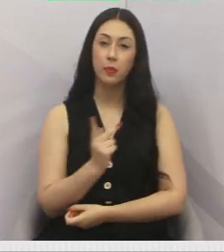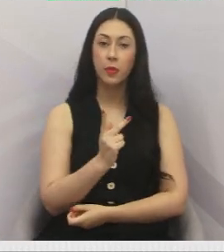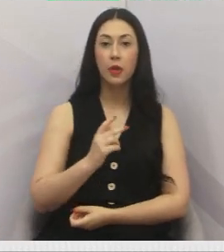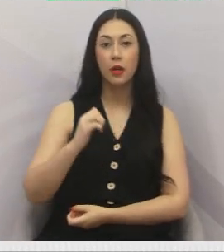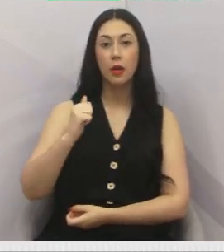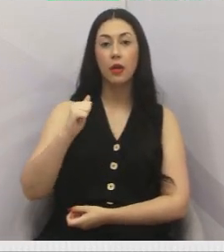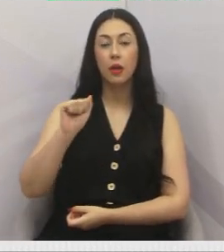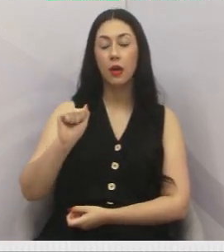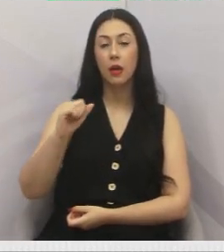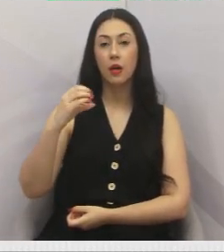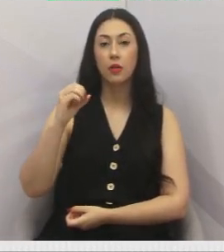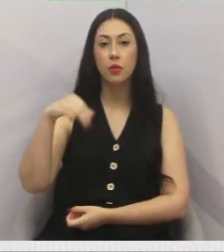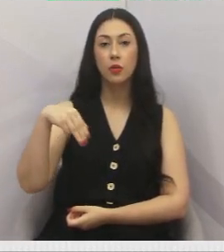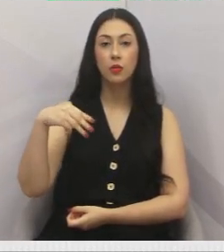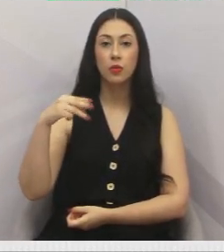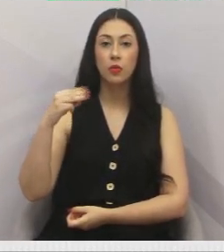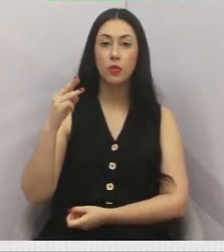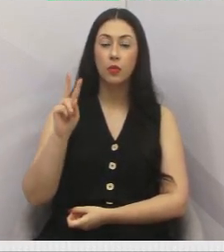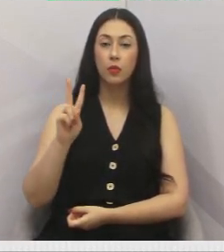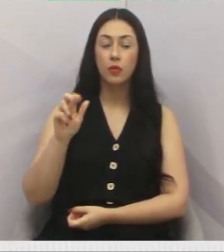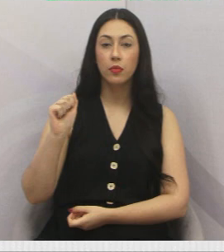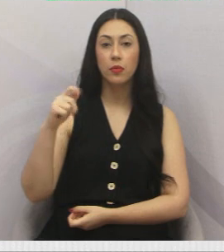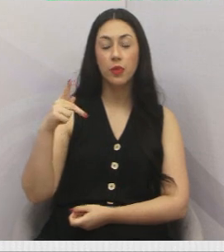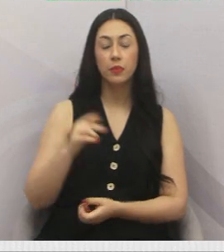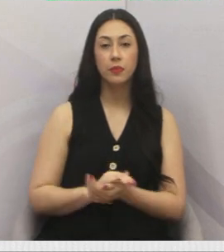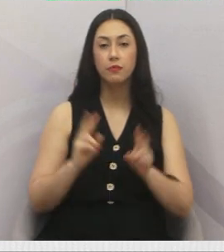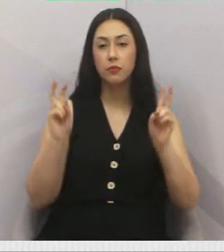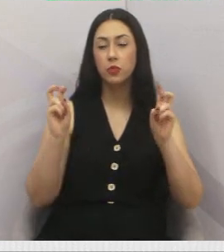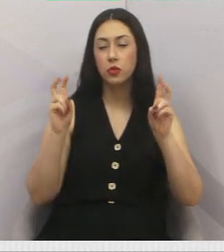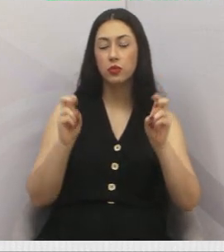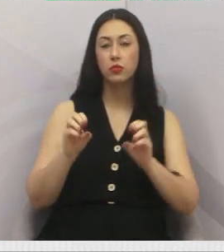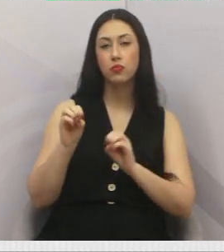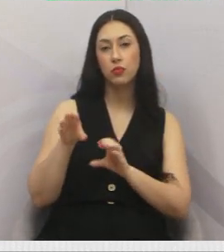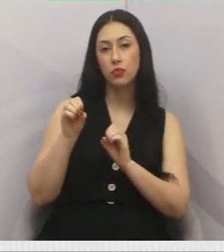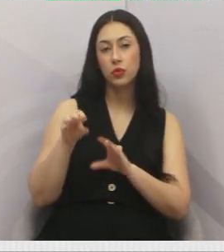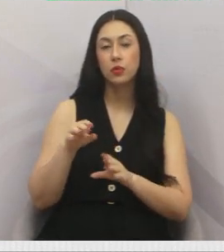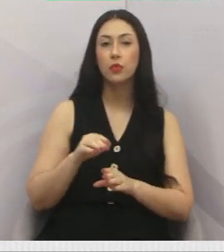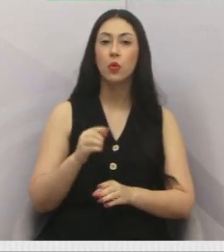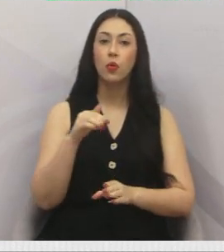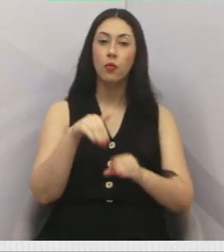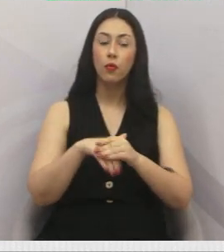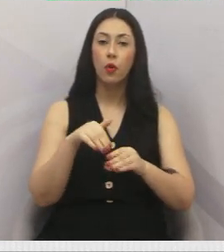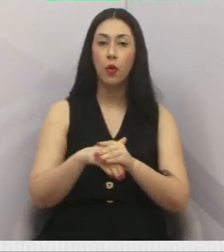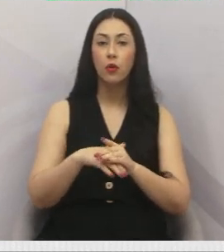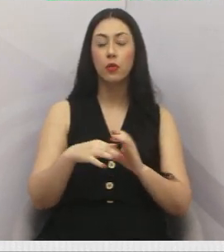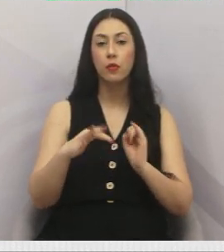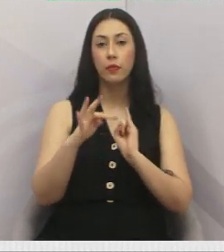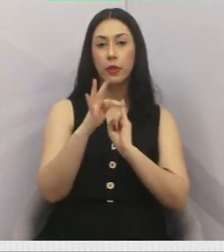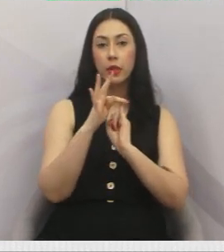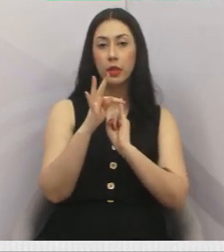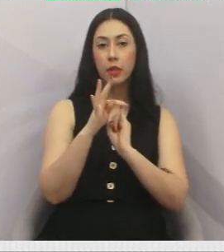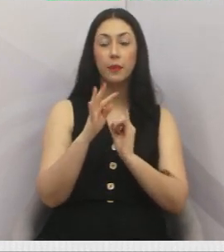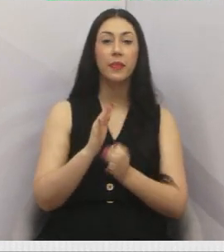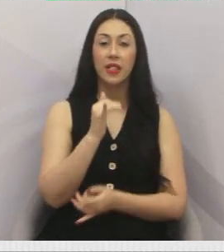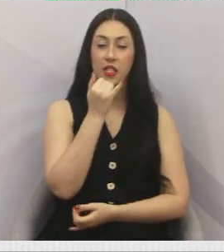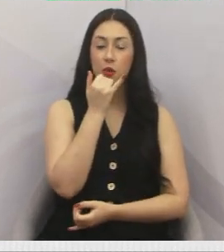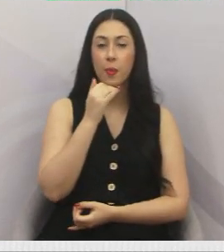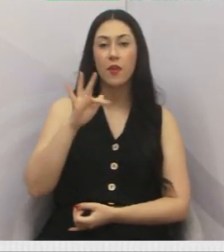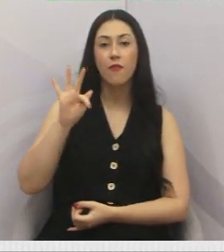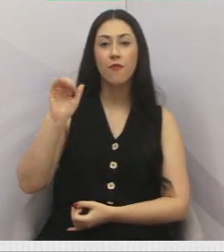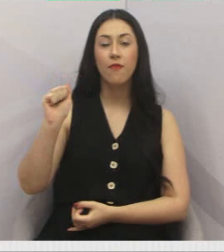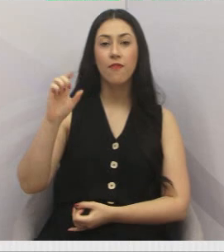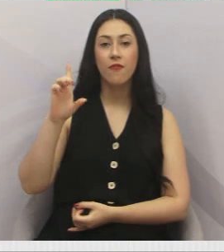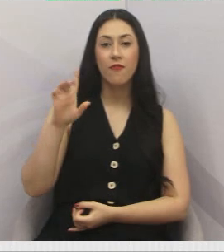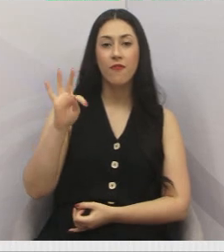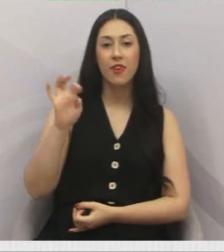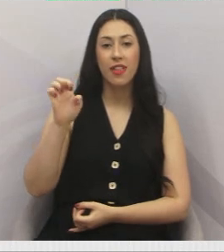Convap. Segmento Entidades Acadêmicas, um voto FATEC Jacareí. Segmento Organização da